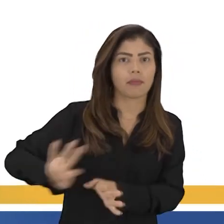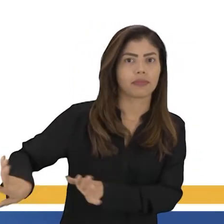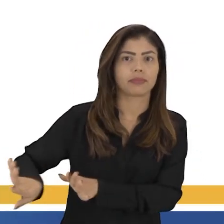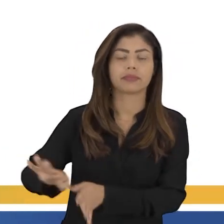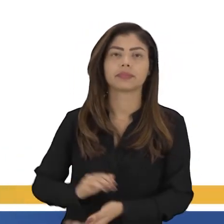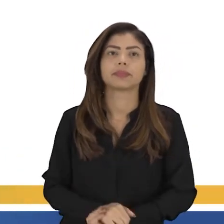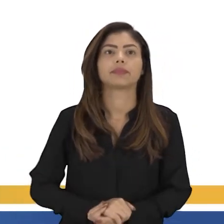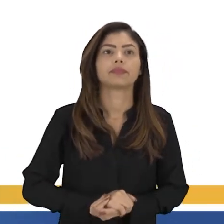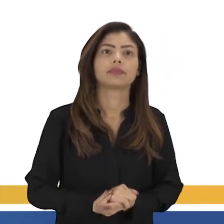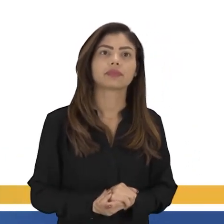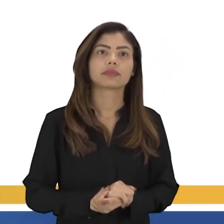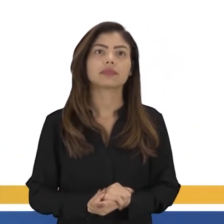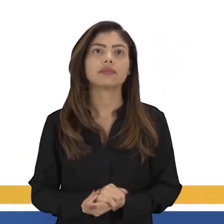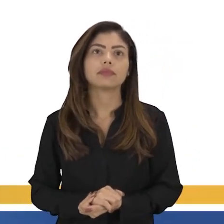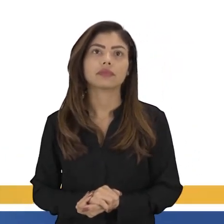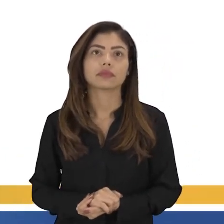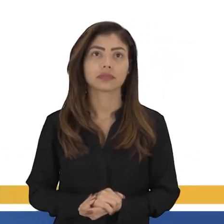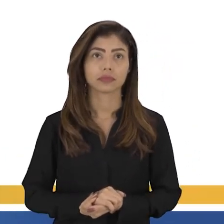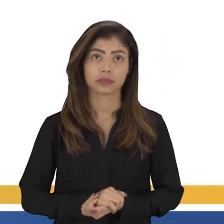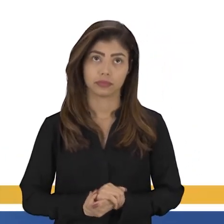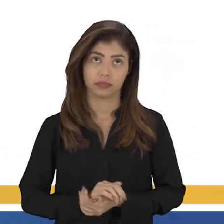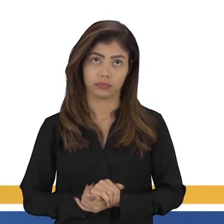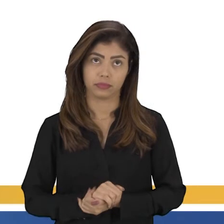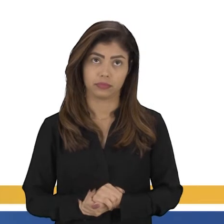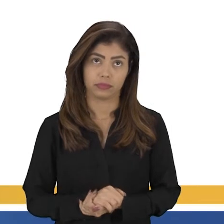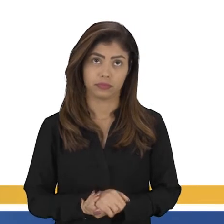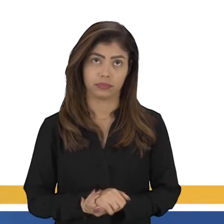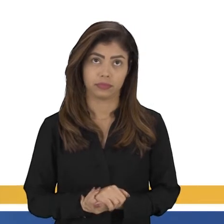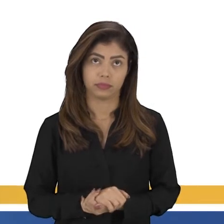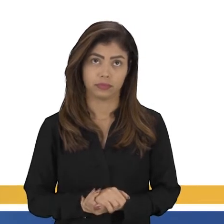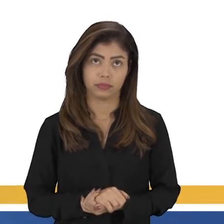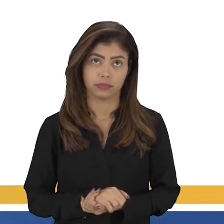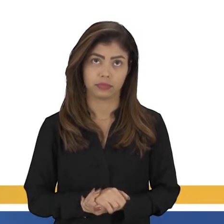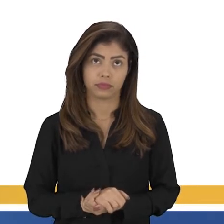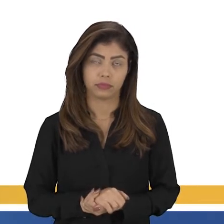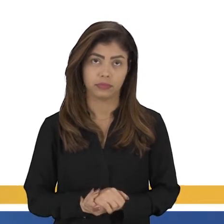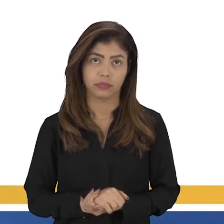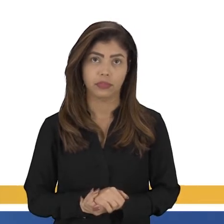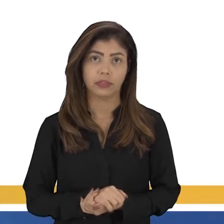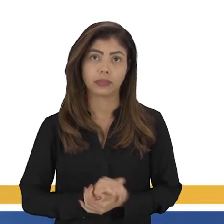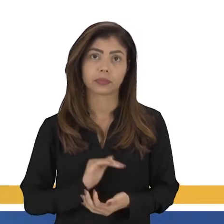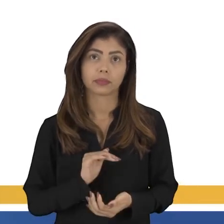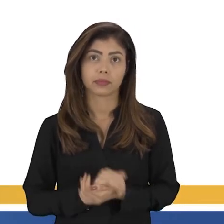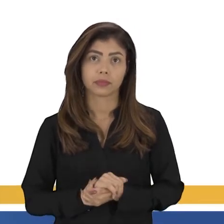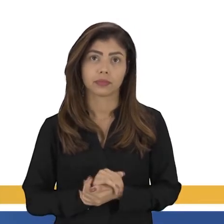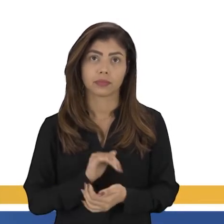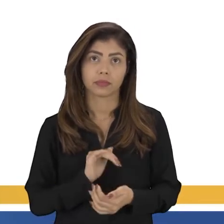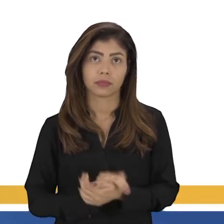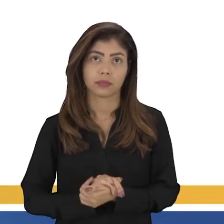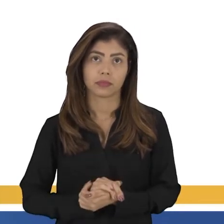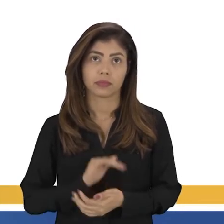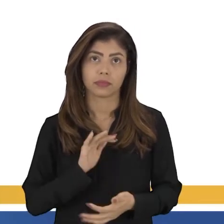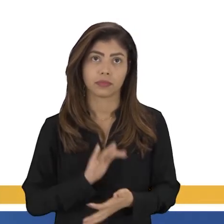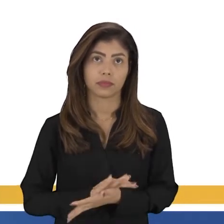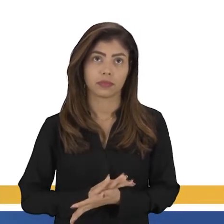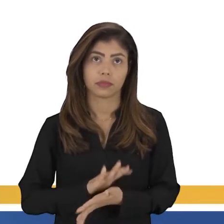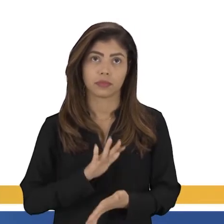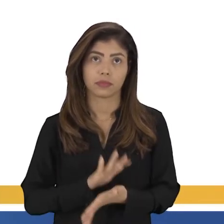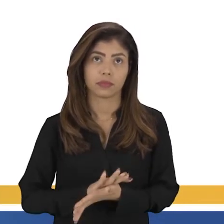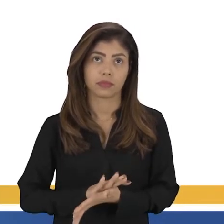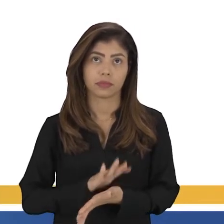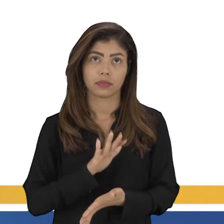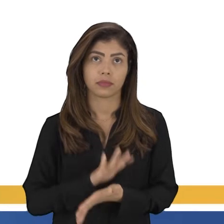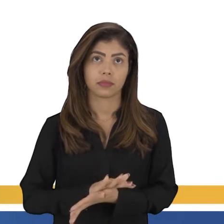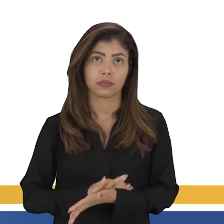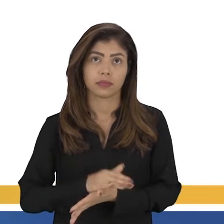He was only 23, gone before he had his time. Então ele tinha somente 23 anos quando